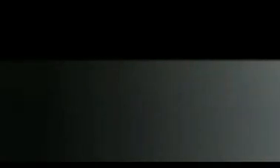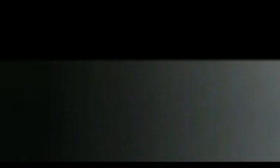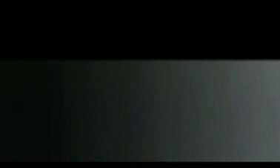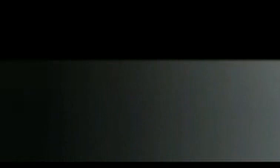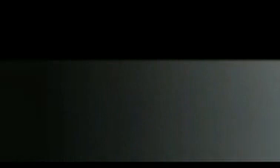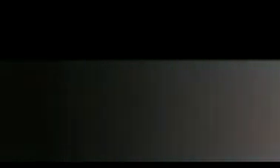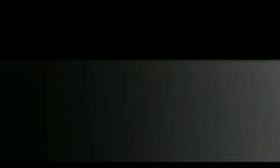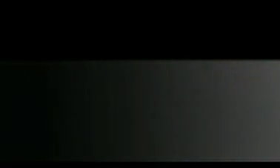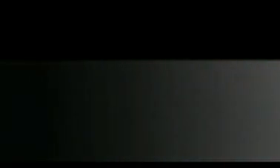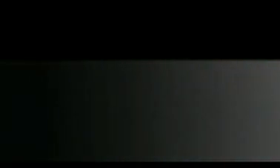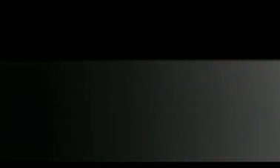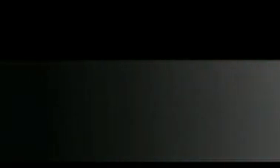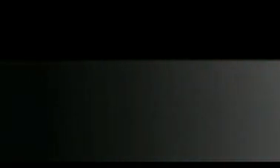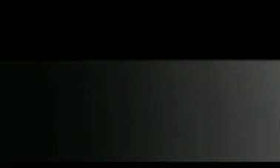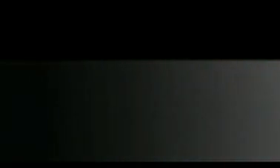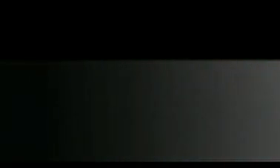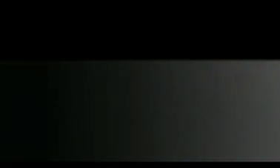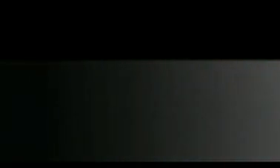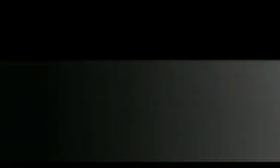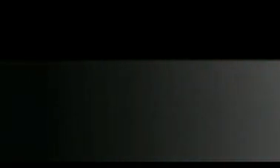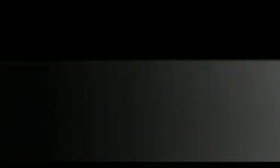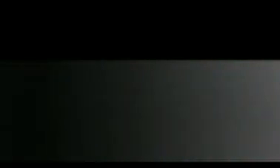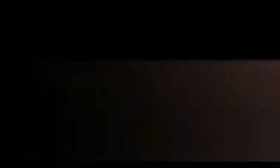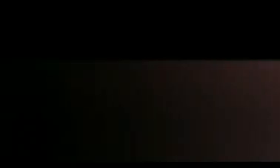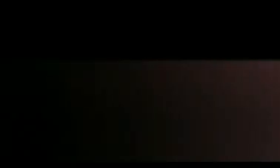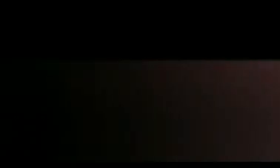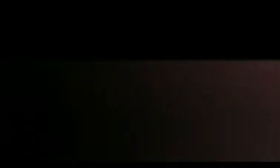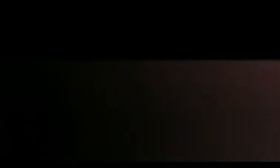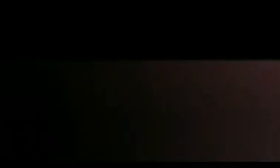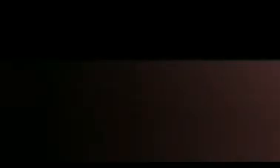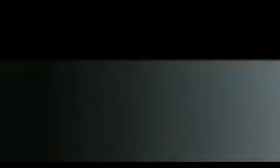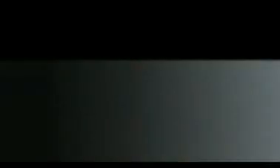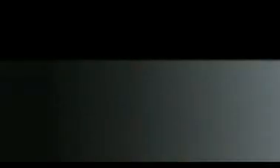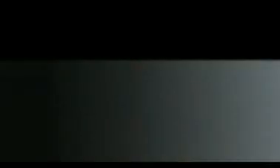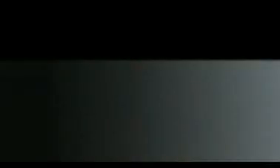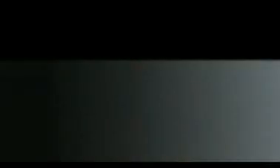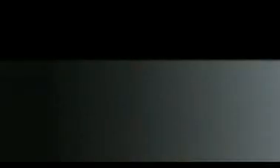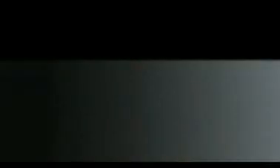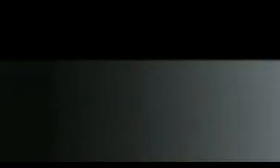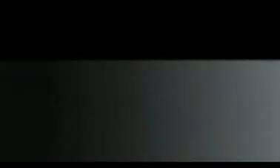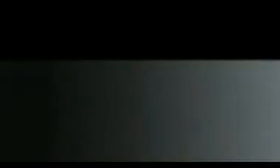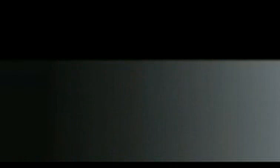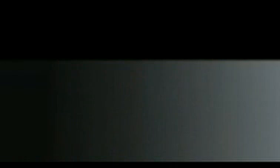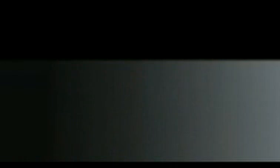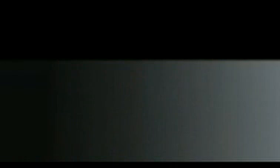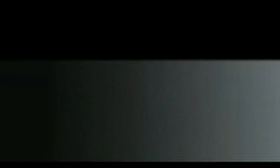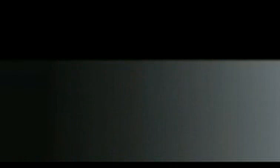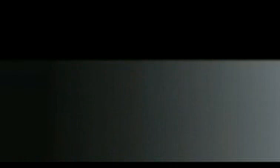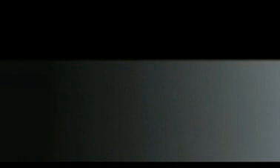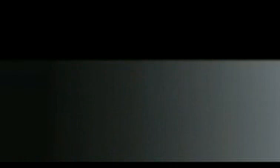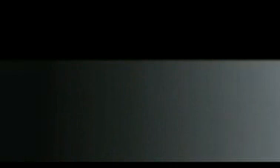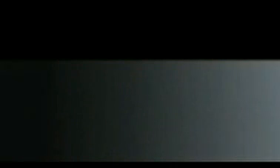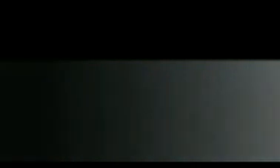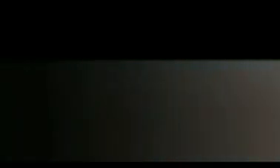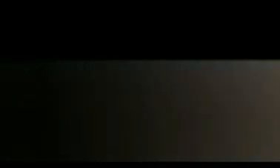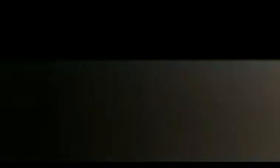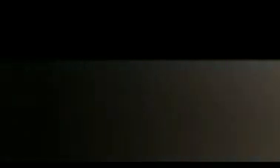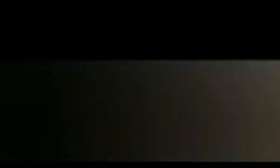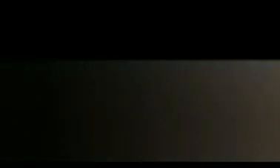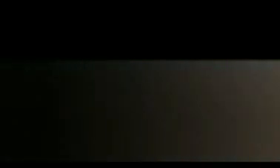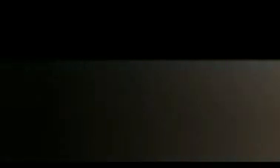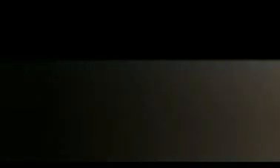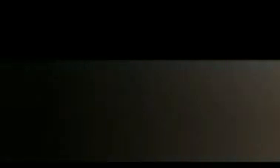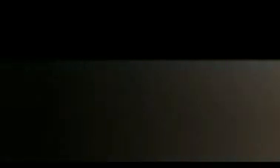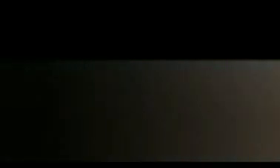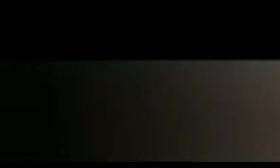transposição do Rio São Francisco e olha que mesmo a obra sendo cara e longa, ele também criou 1 milhão de cisternas, levando